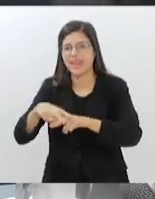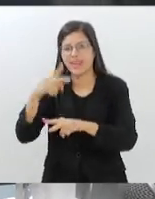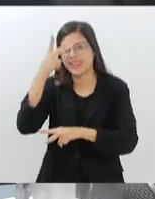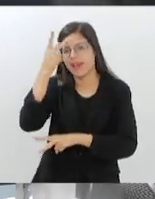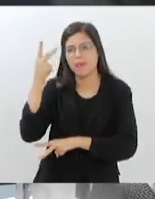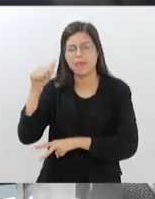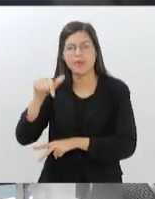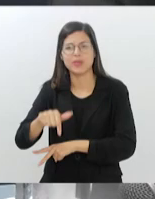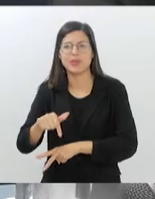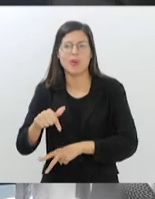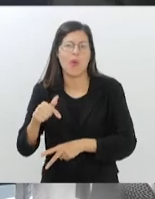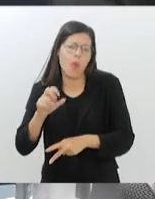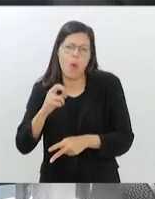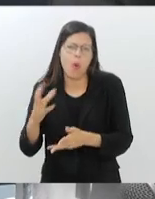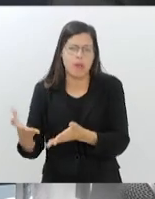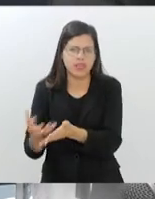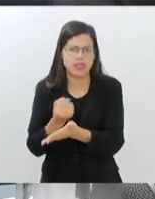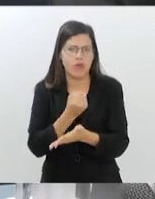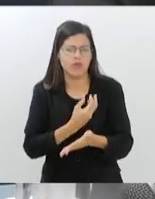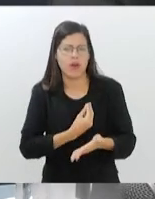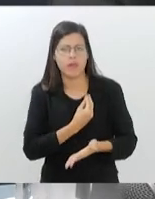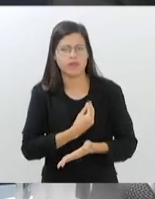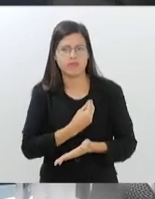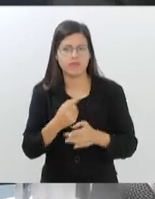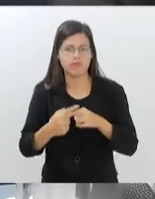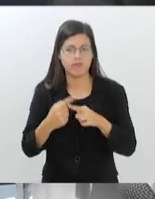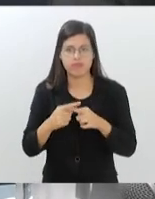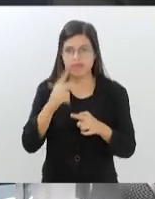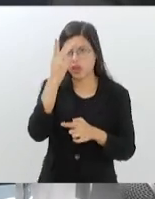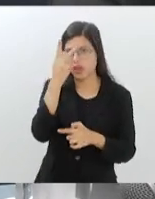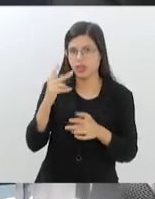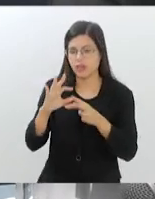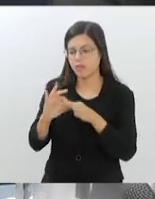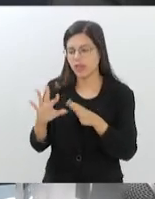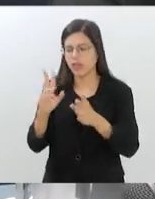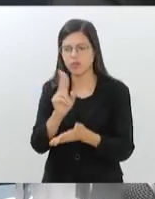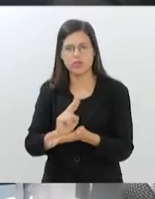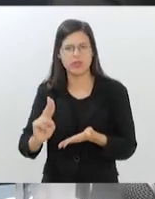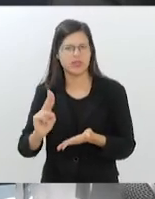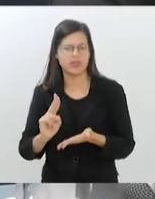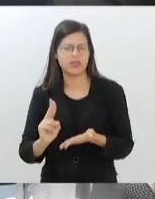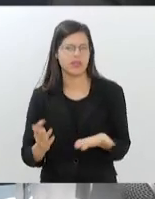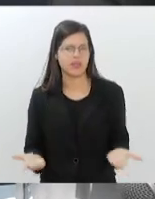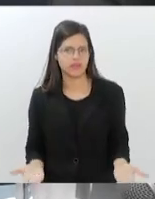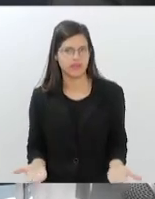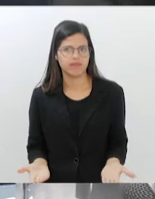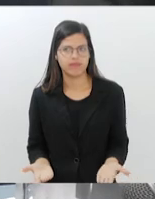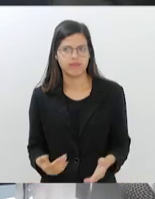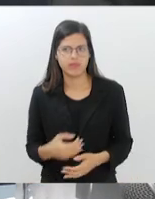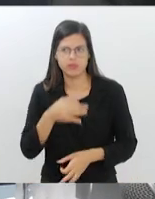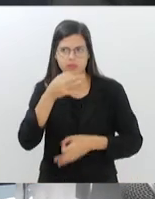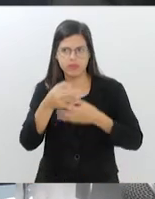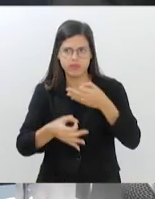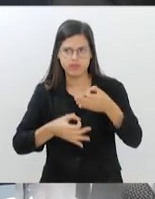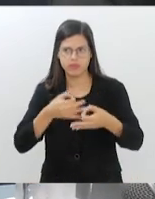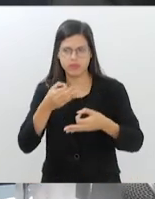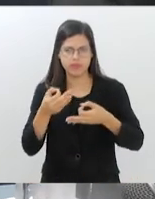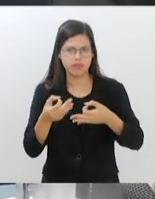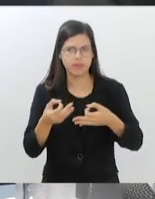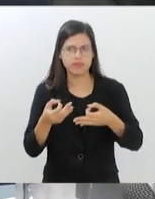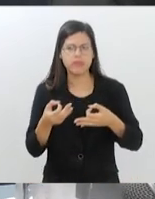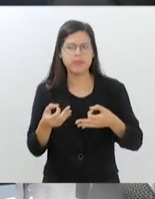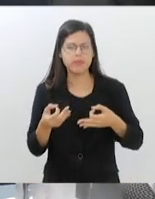vida porque autonomia Universidade não deixa a Constituição Federal E aí eu est eu sou até crítica de certa forma